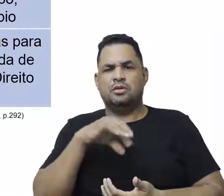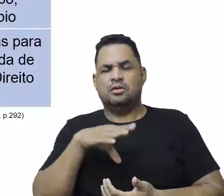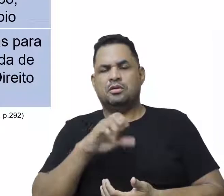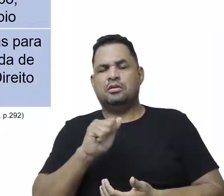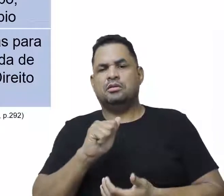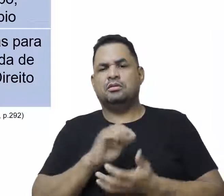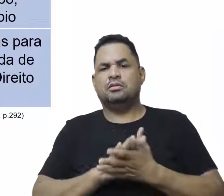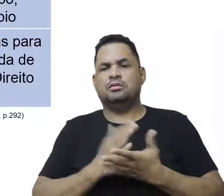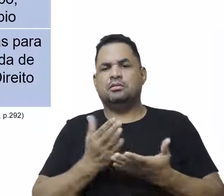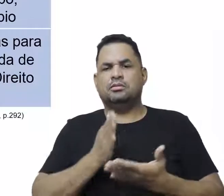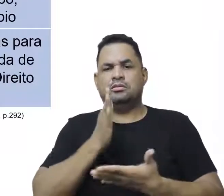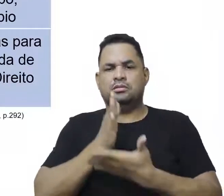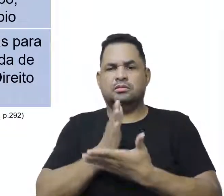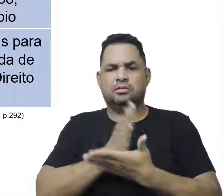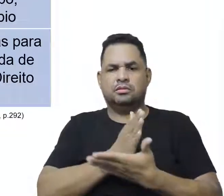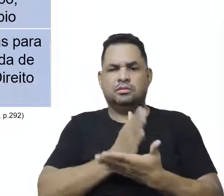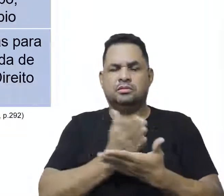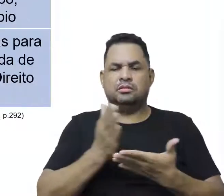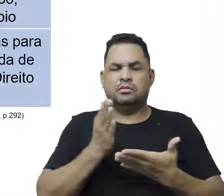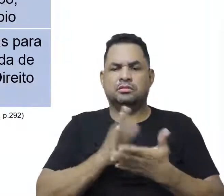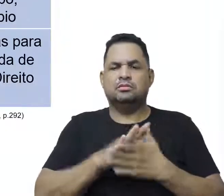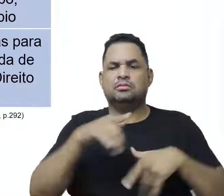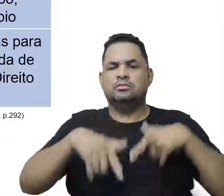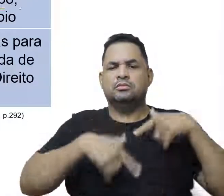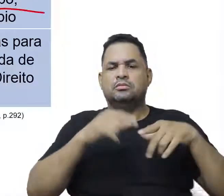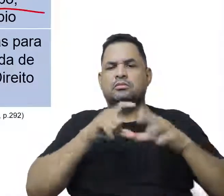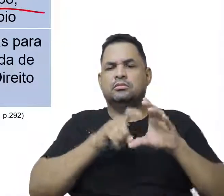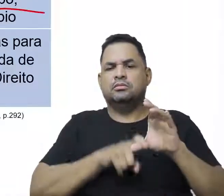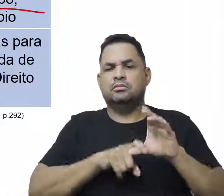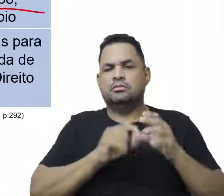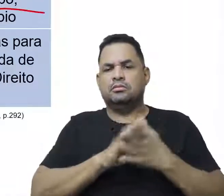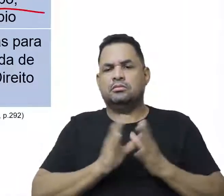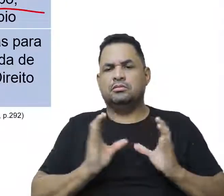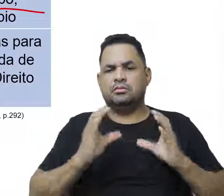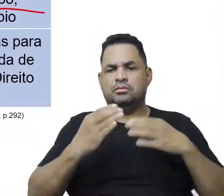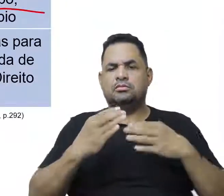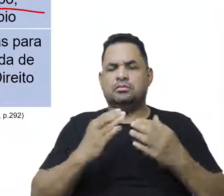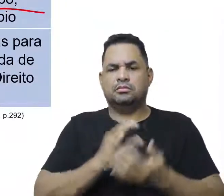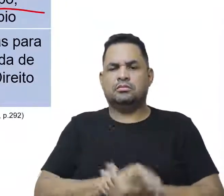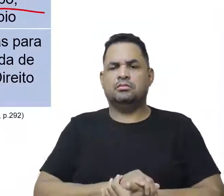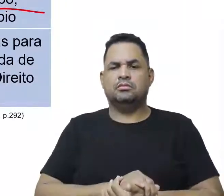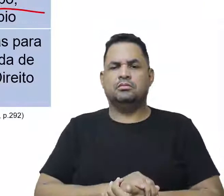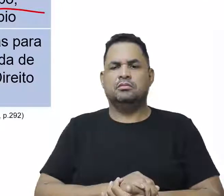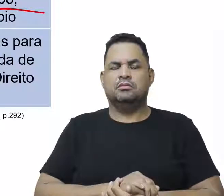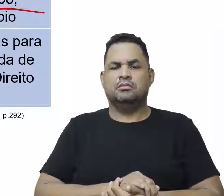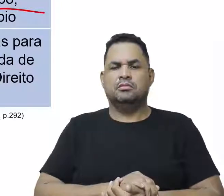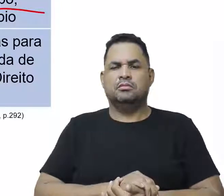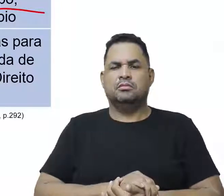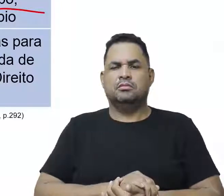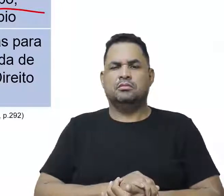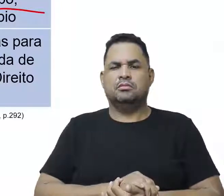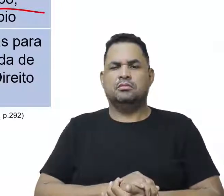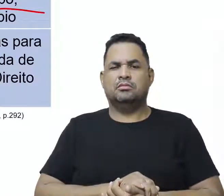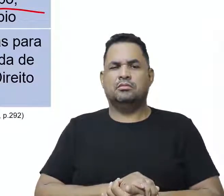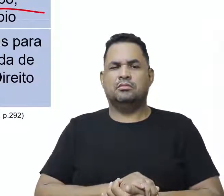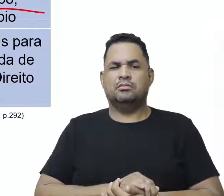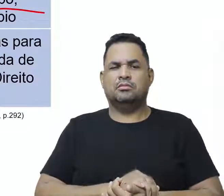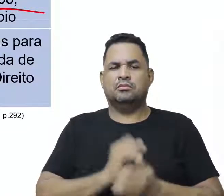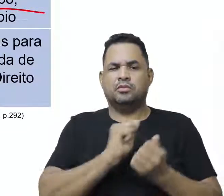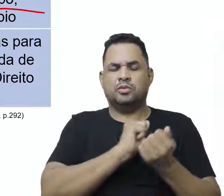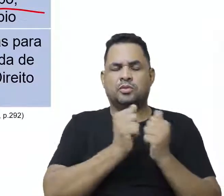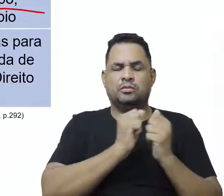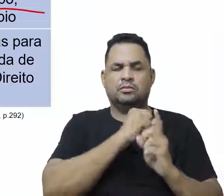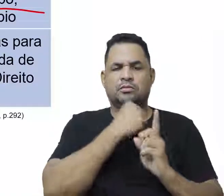nas sociedades complexas a uma divisão do trabalho a uma dependência multa a gente já falou né É aqui controle